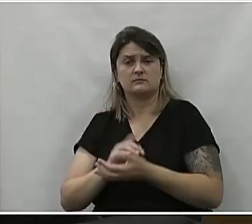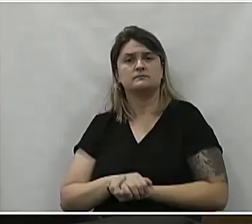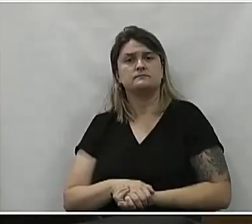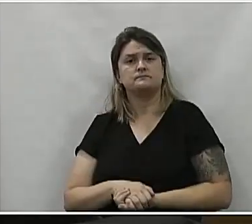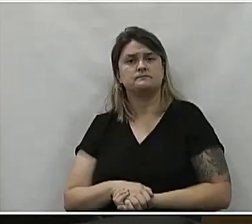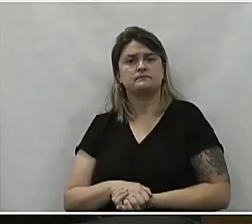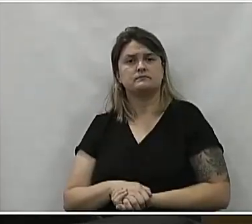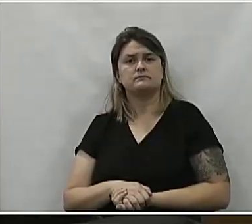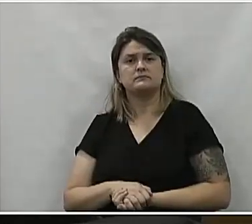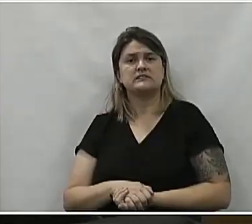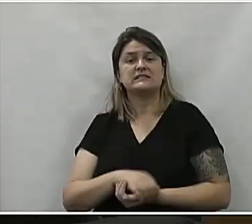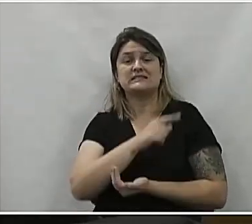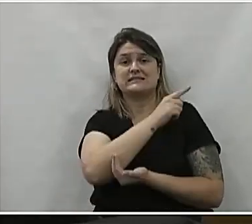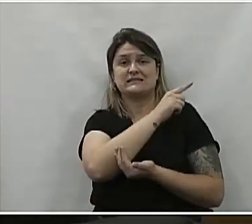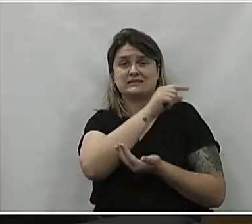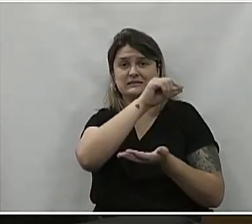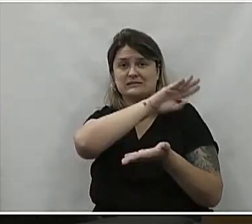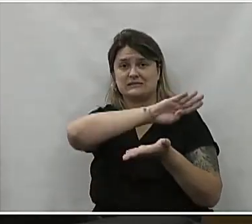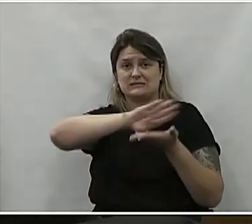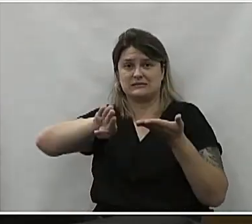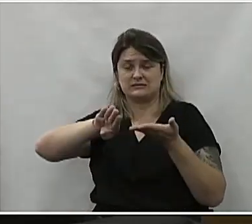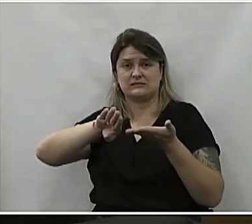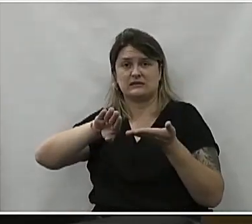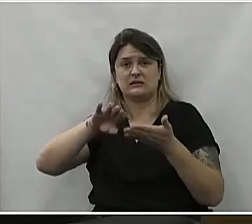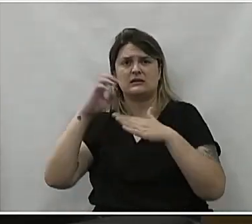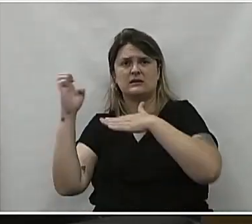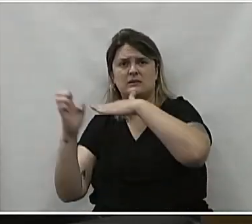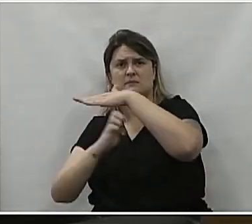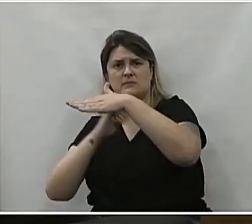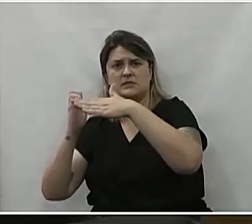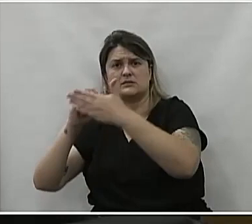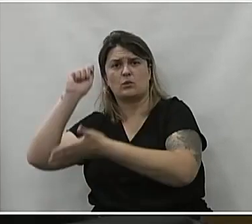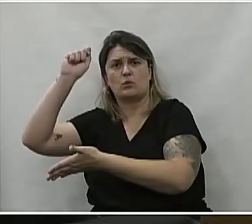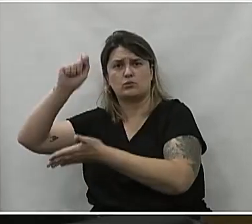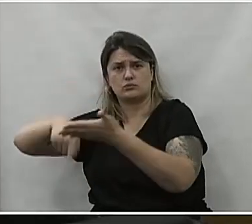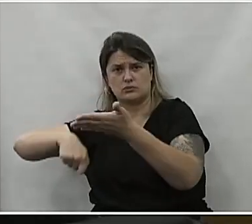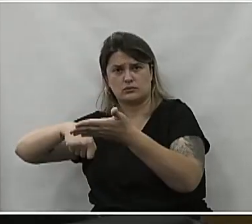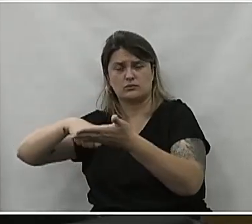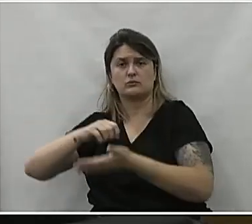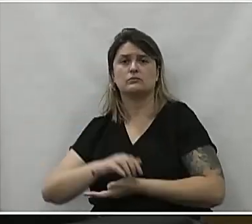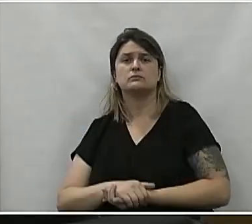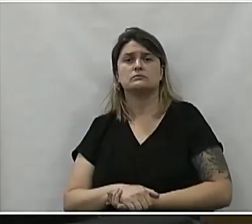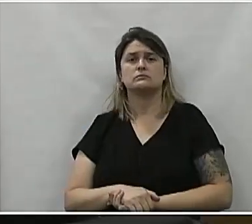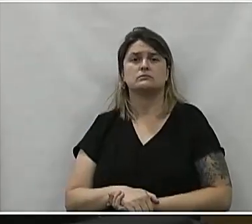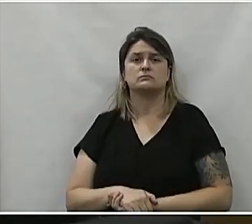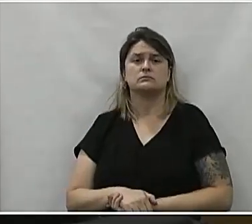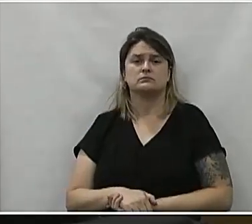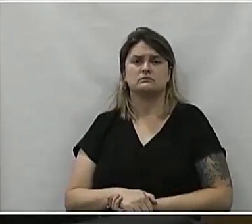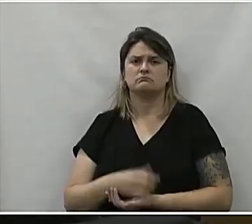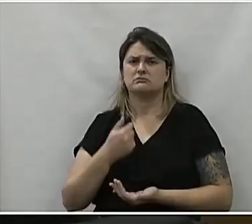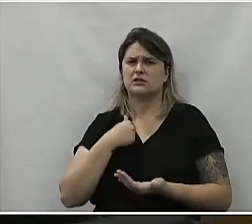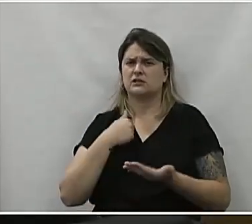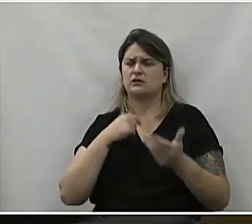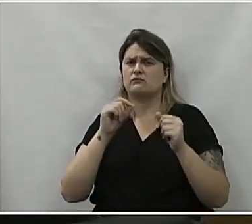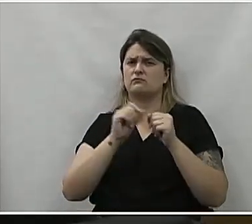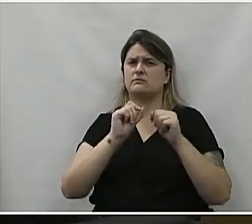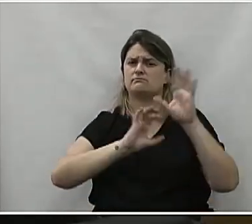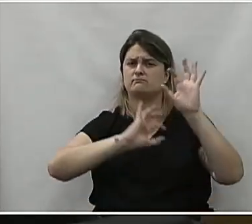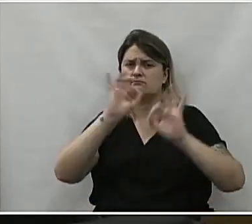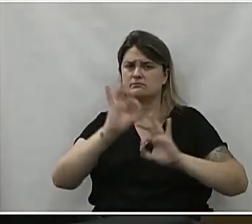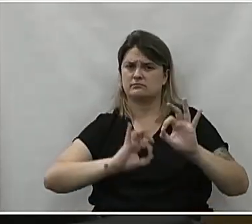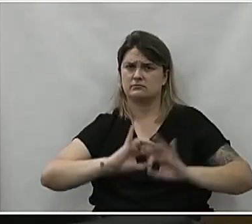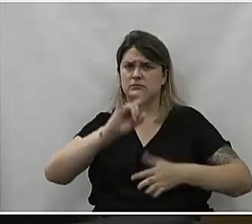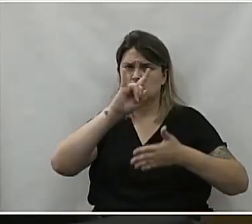Foram Exonerados E a empresa Começou a contratar Os cargos Dele Eu estou preparando Um